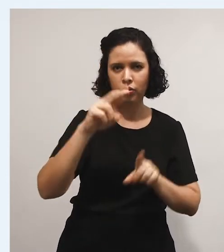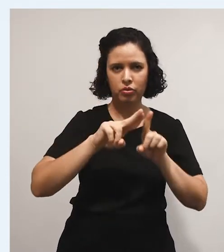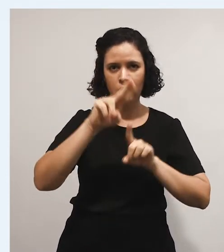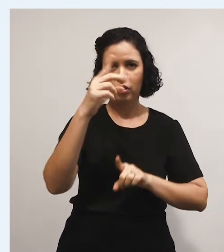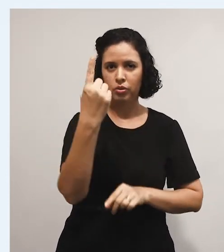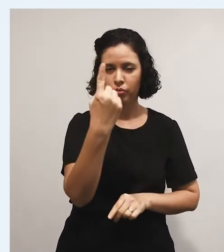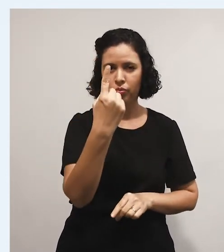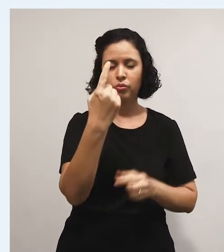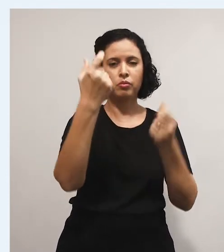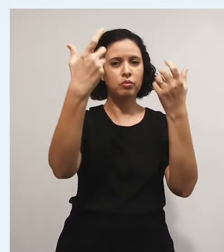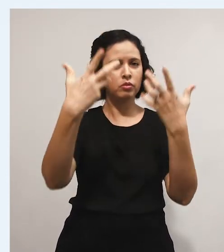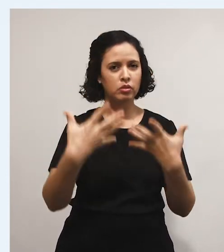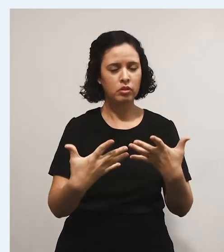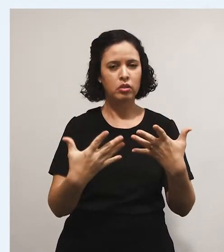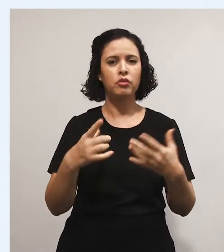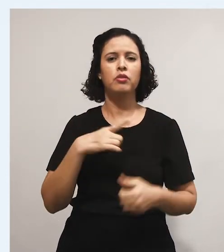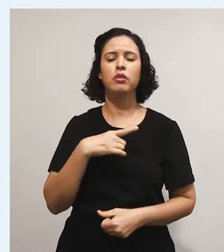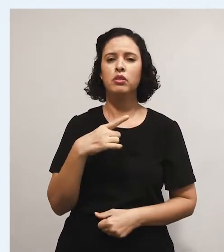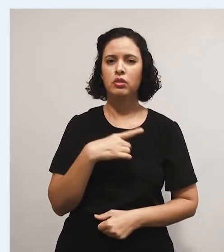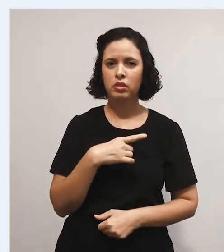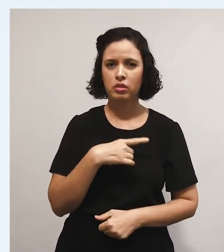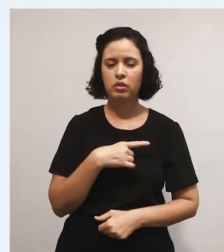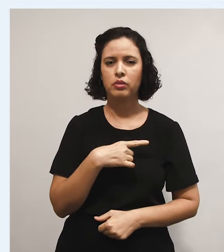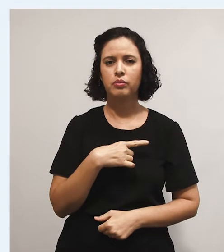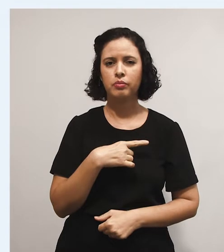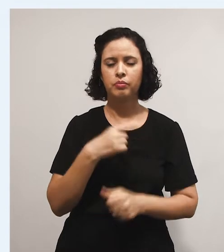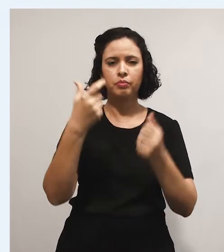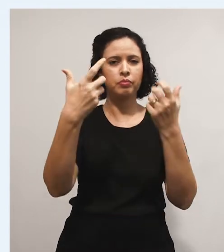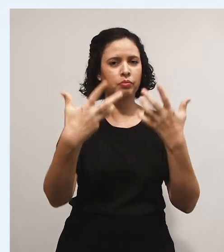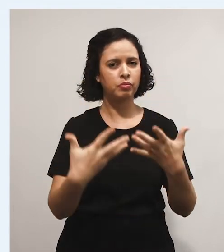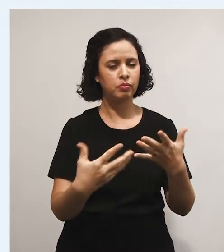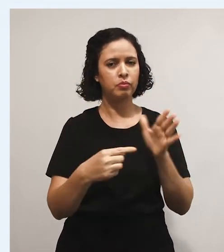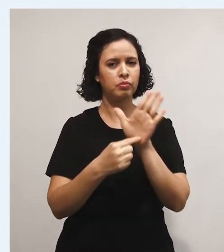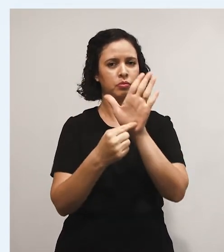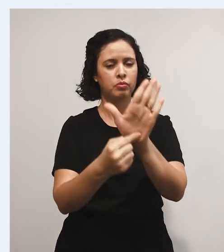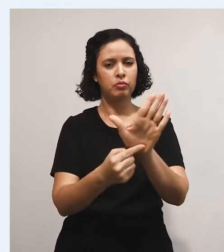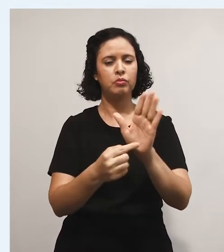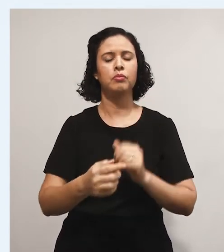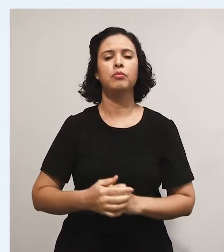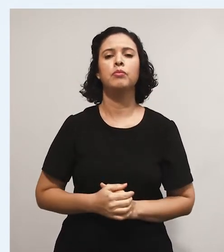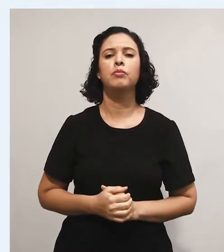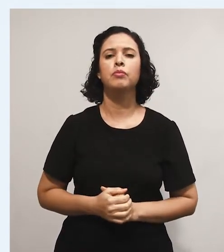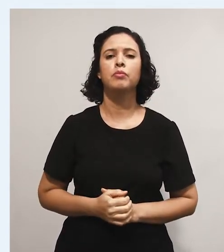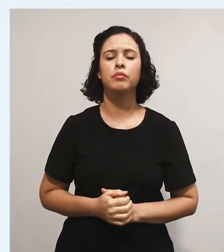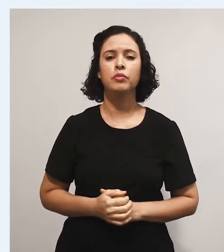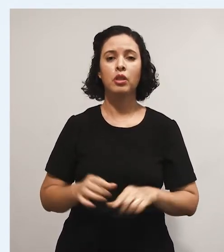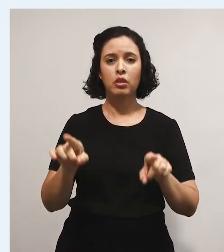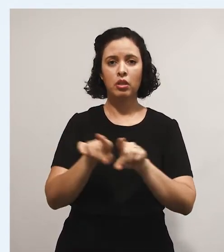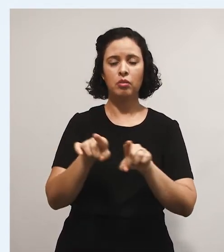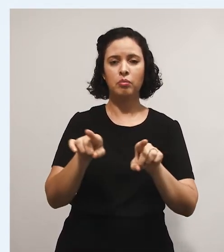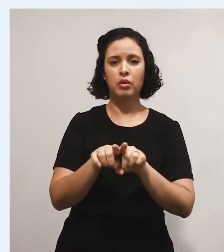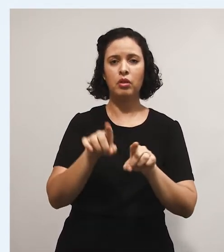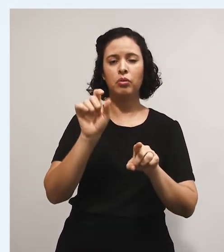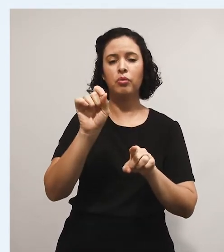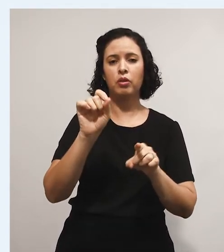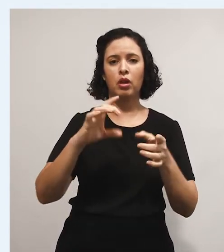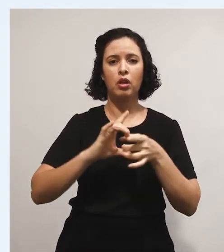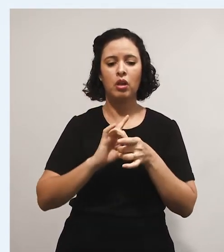vocês, né, que ele vai ser abordado e eles vão aparecer aqui. E o liberalismo e